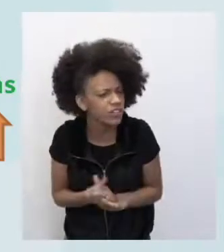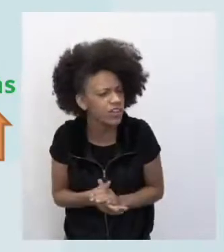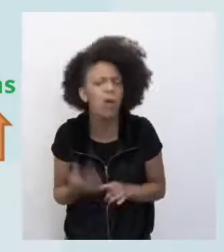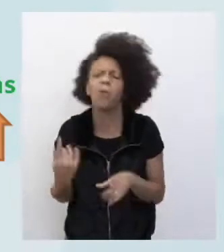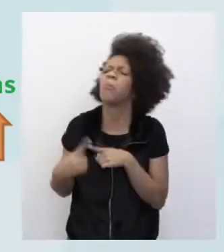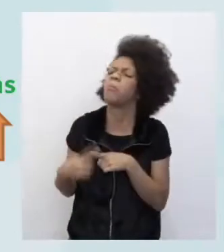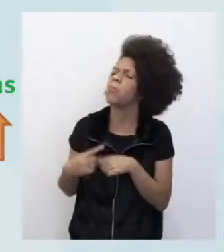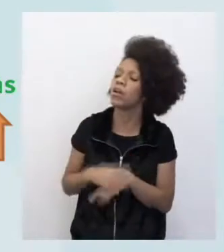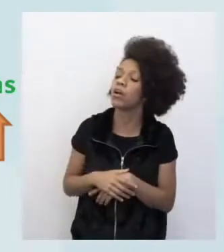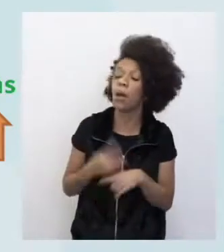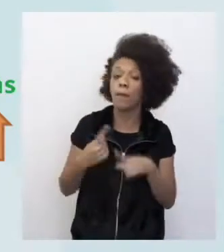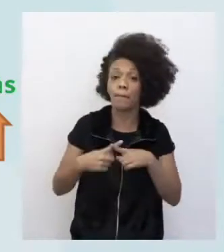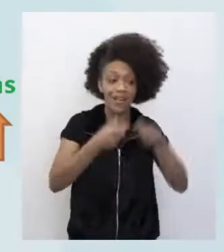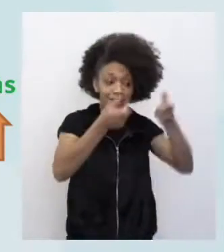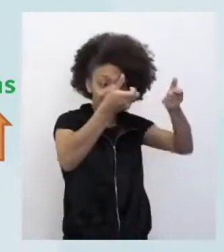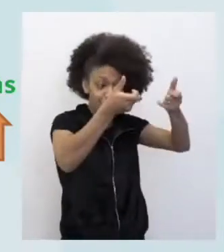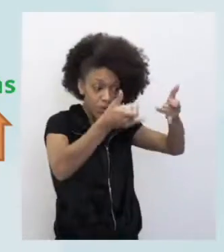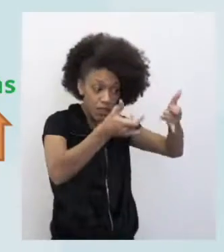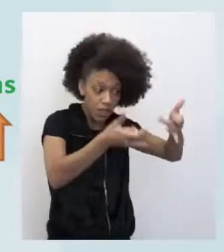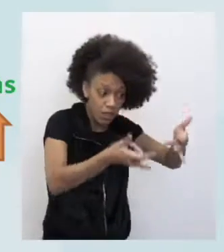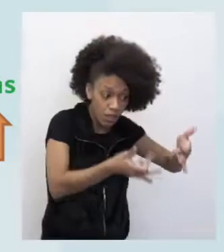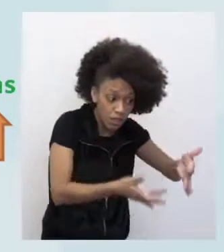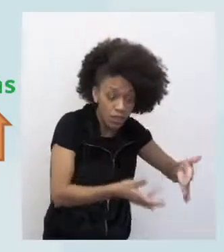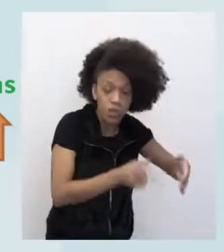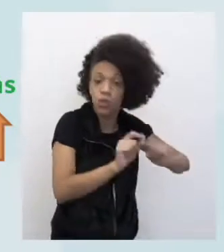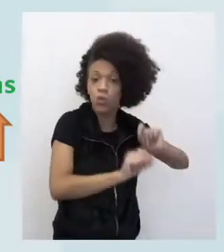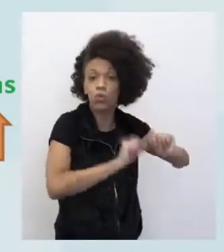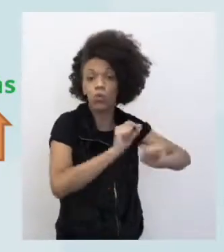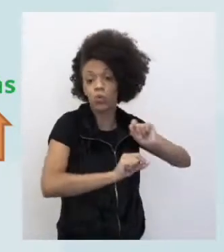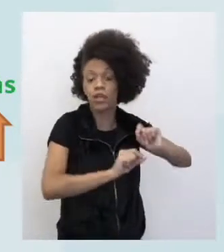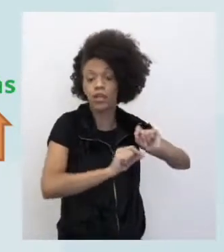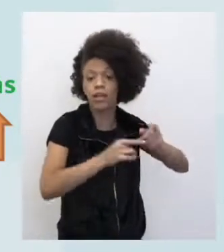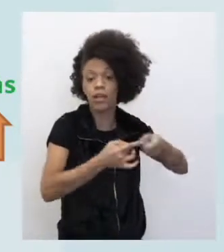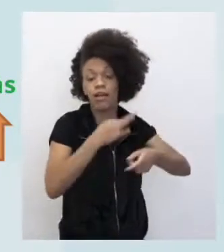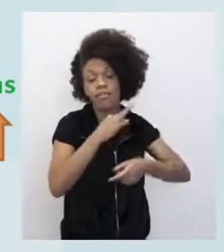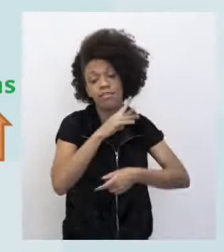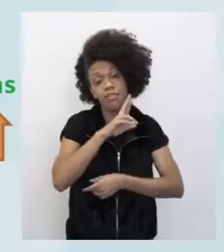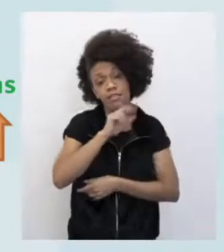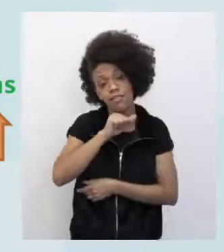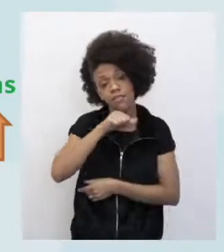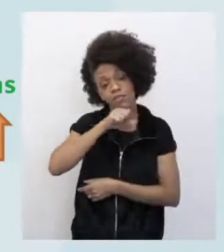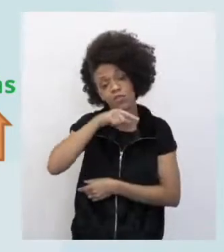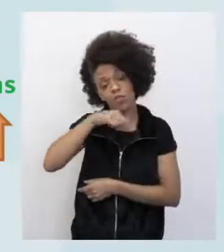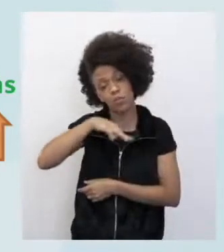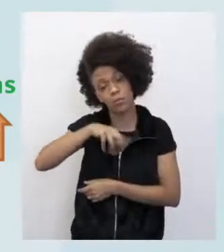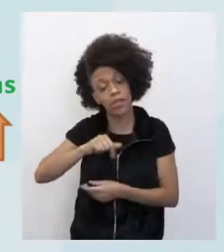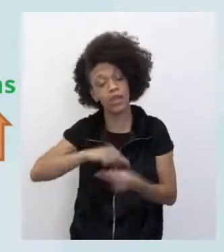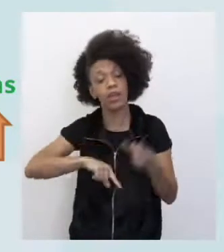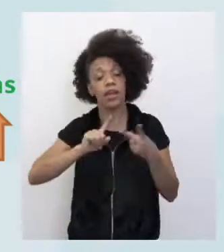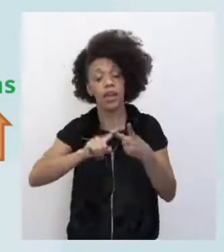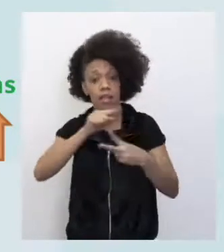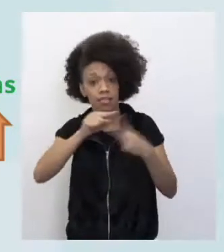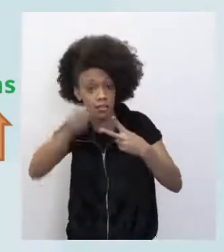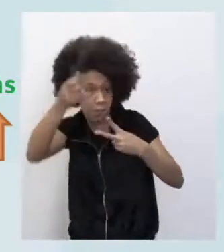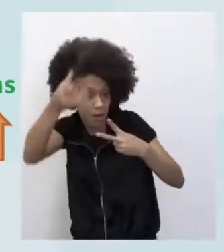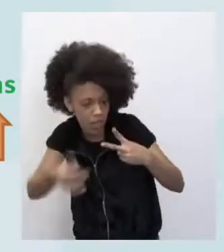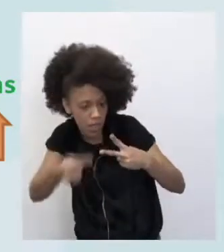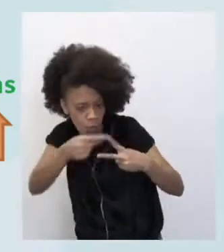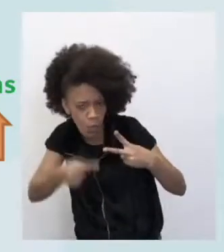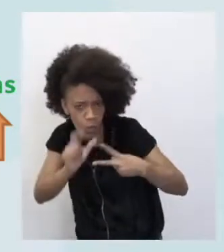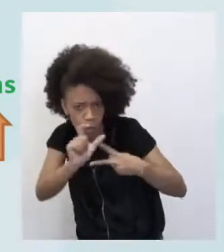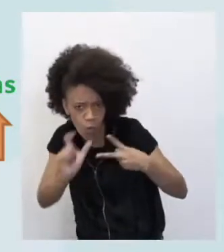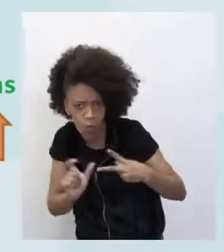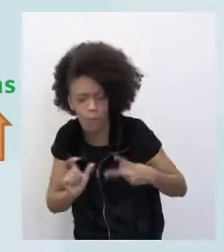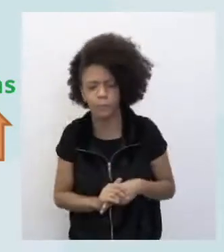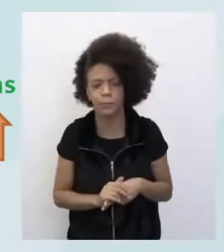Ed? Porque ela está explicando o que são a traqueostomia e a gastrostomia. Gente, as